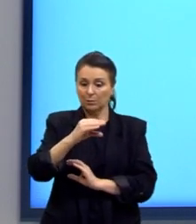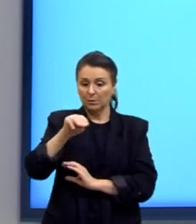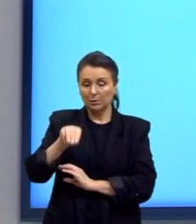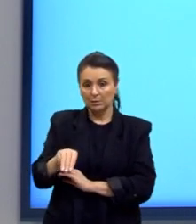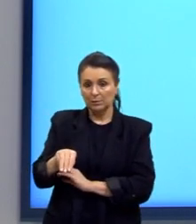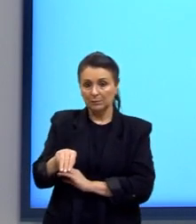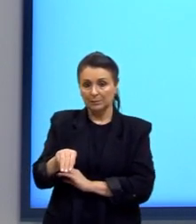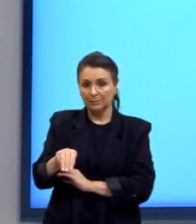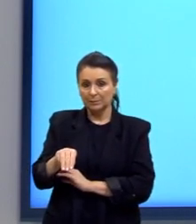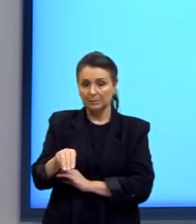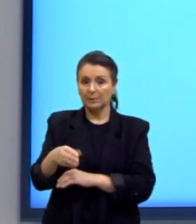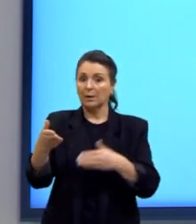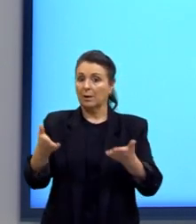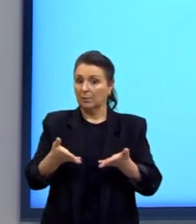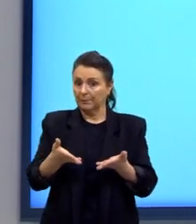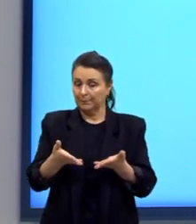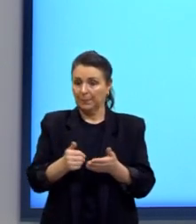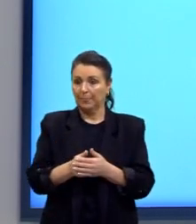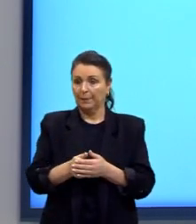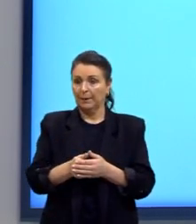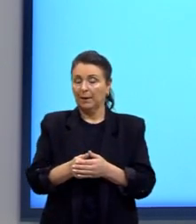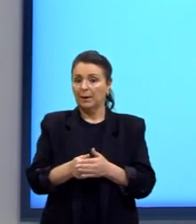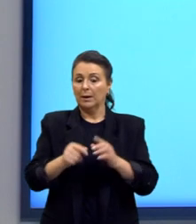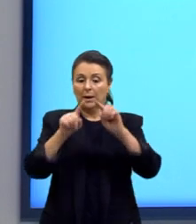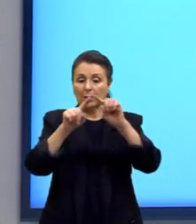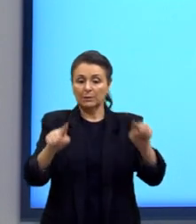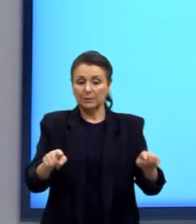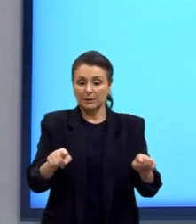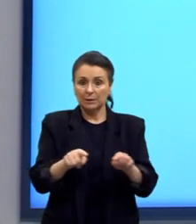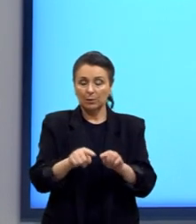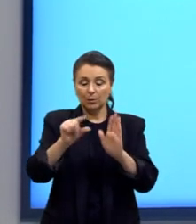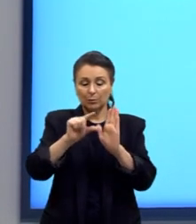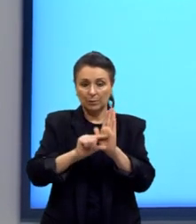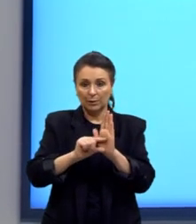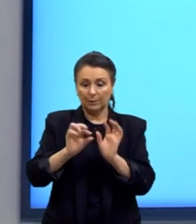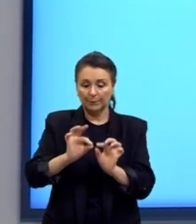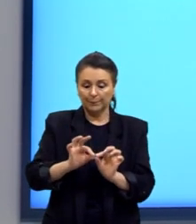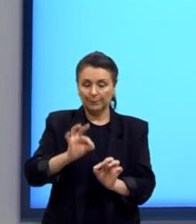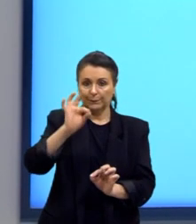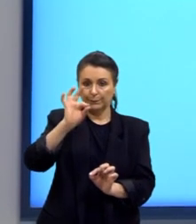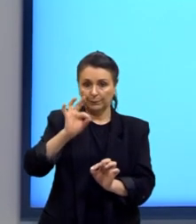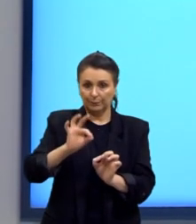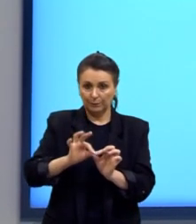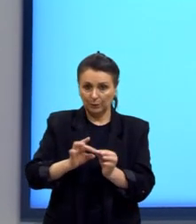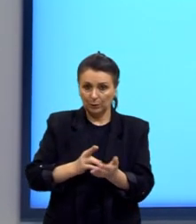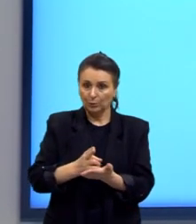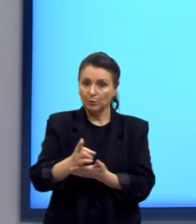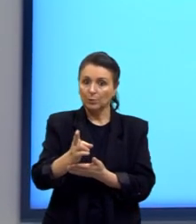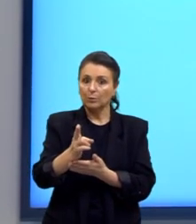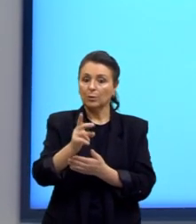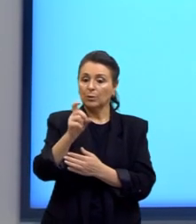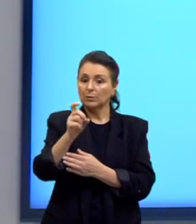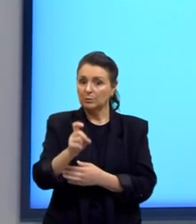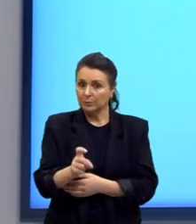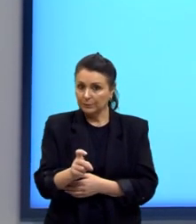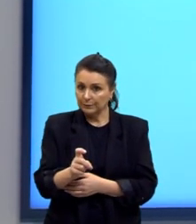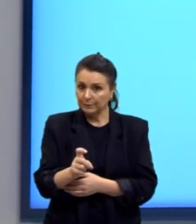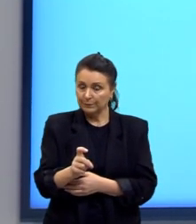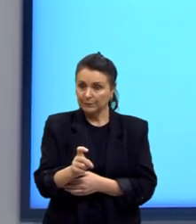cm agora em relação ao triângulo menor altura dele continua ali então o